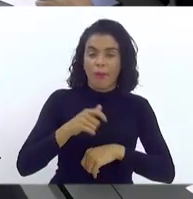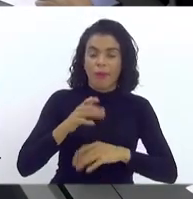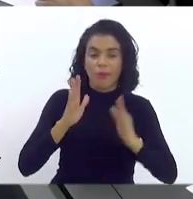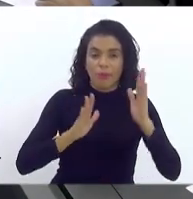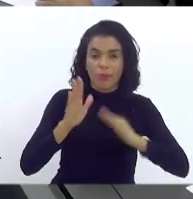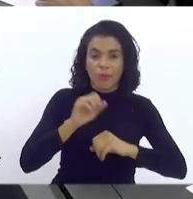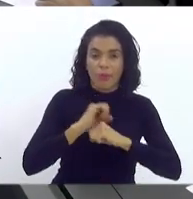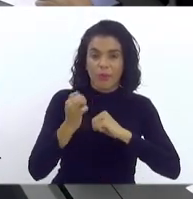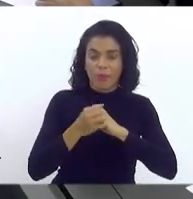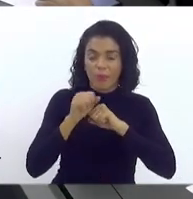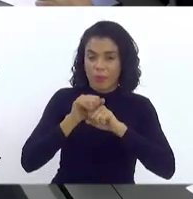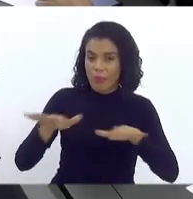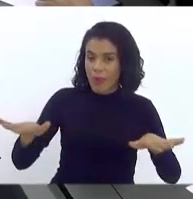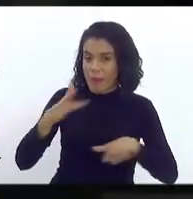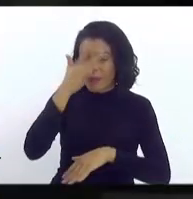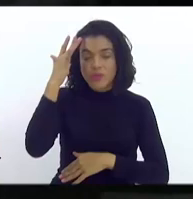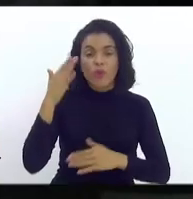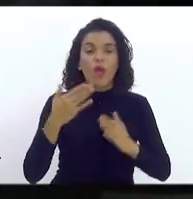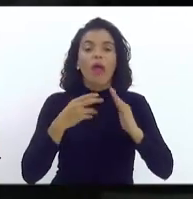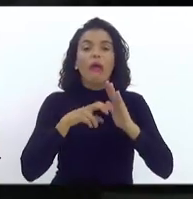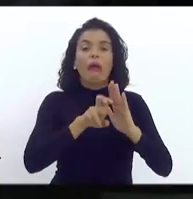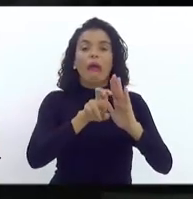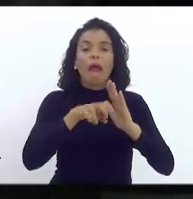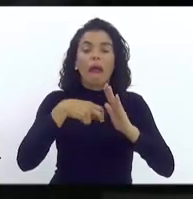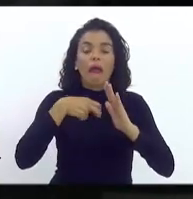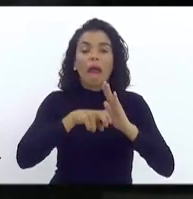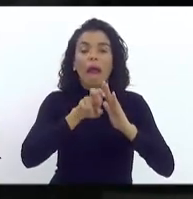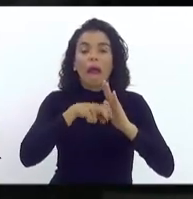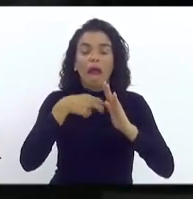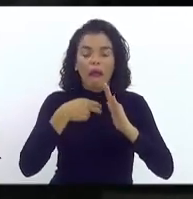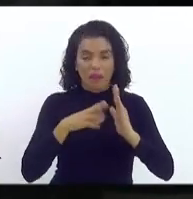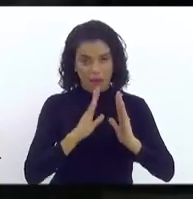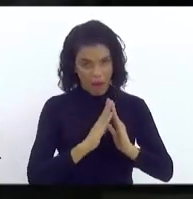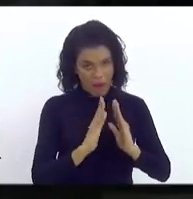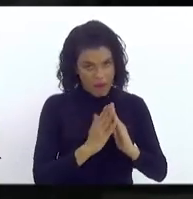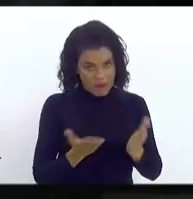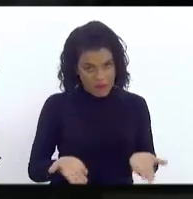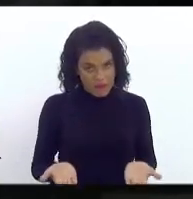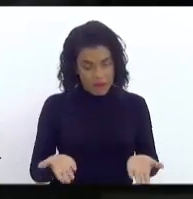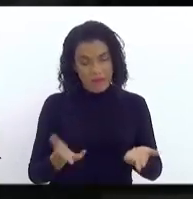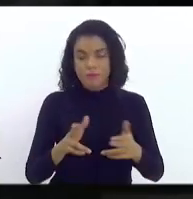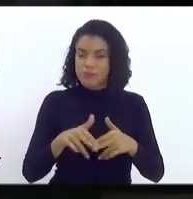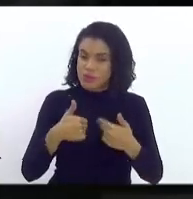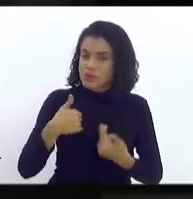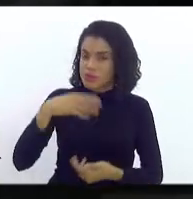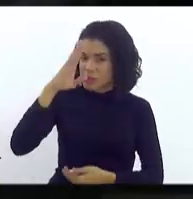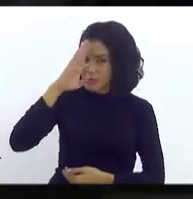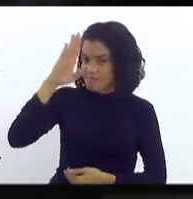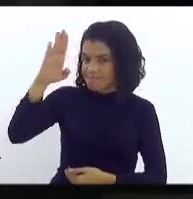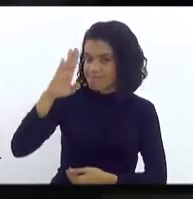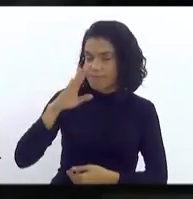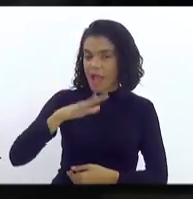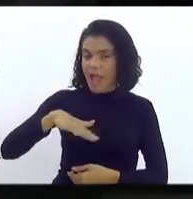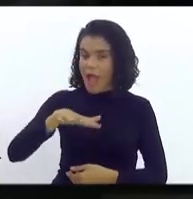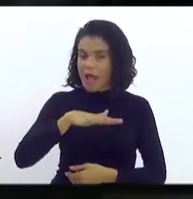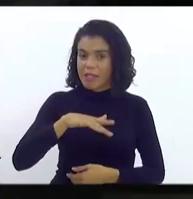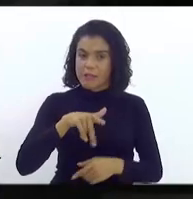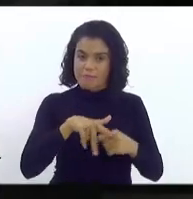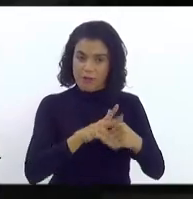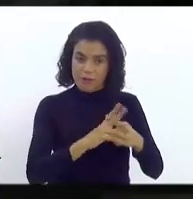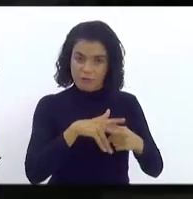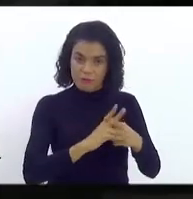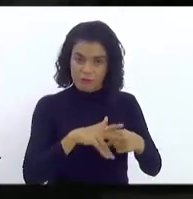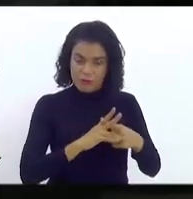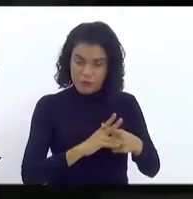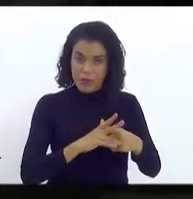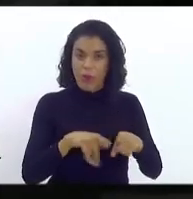fornecimento de gás, onde as pessoas estavam em casa, ter essa qualquer afetação. Então, a gente ainda priorizou a parte de manutenção e